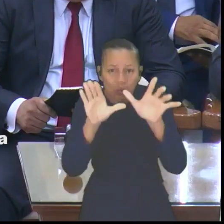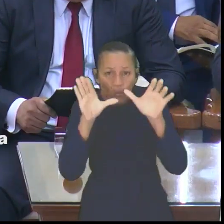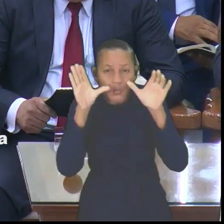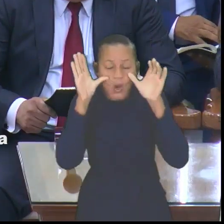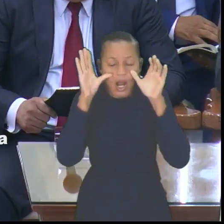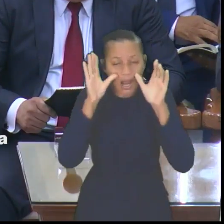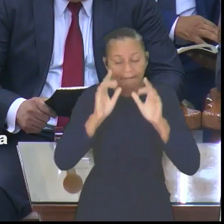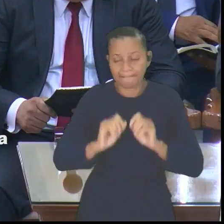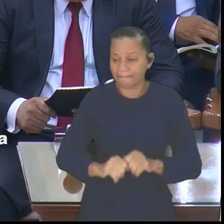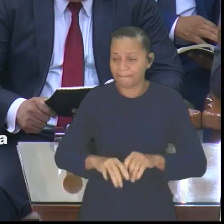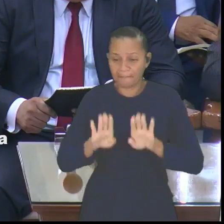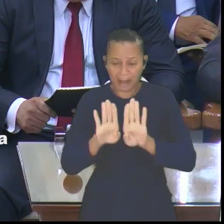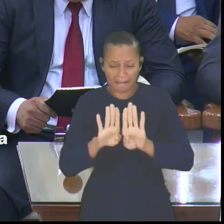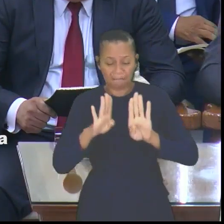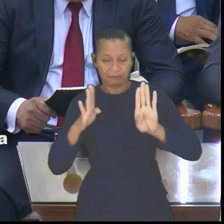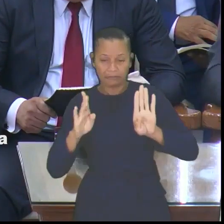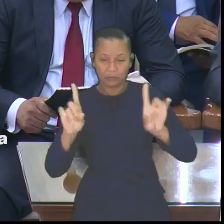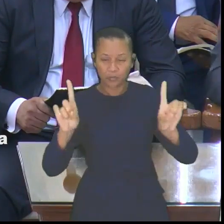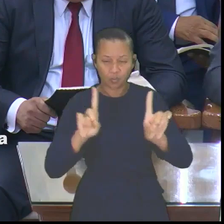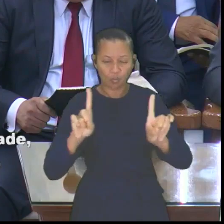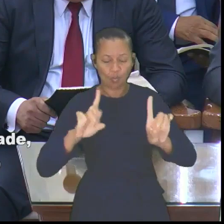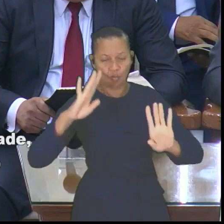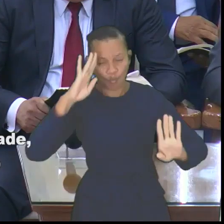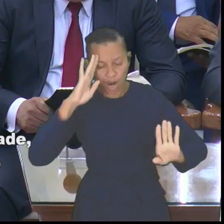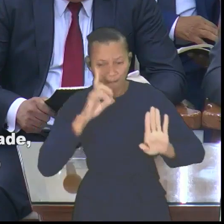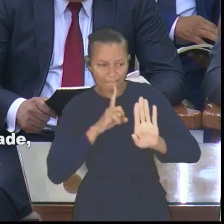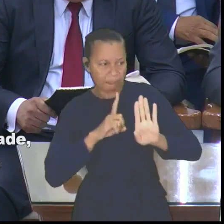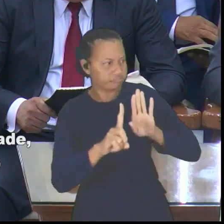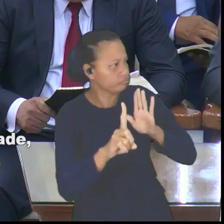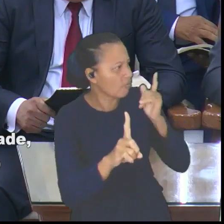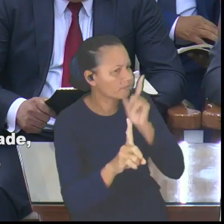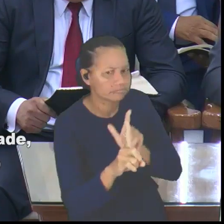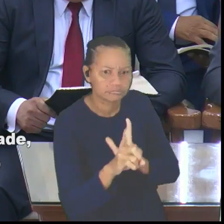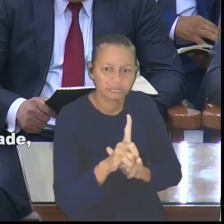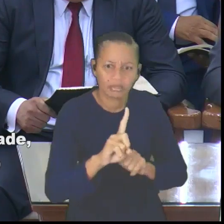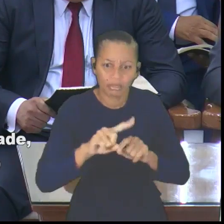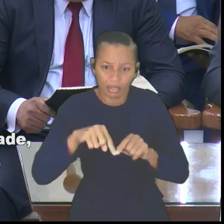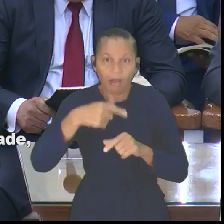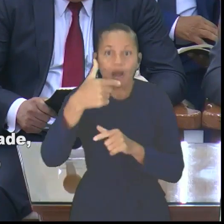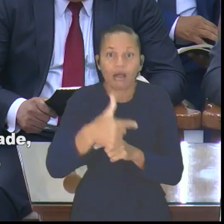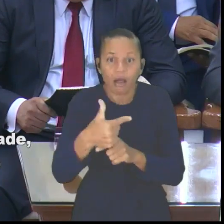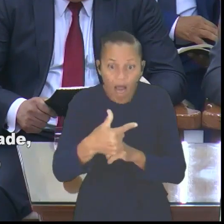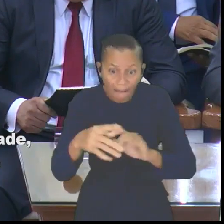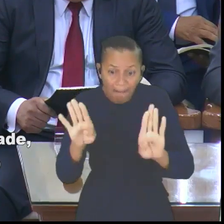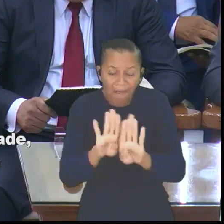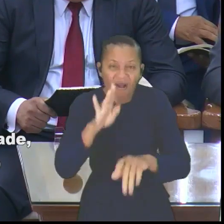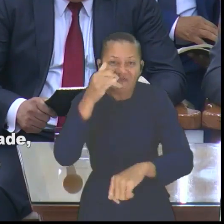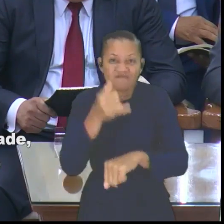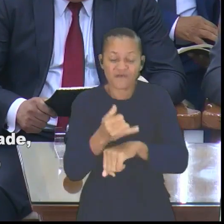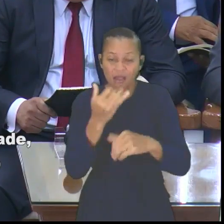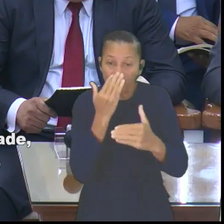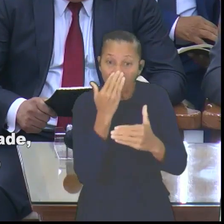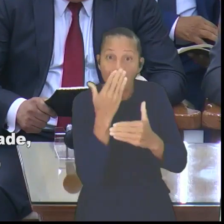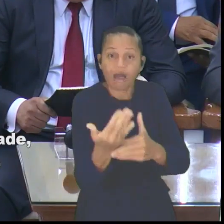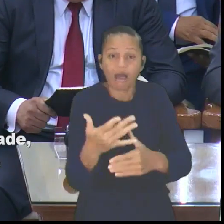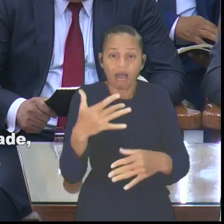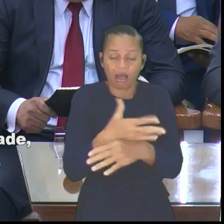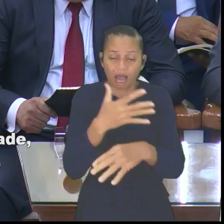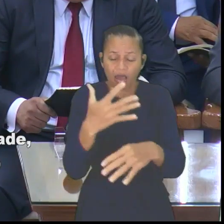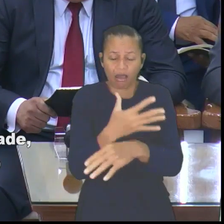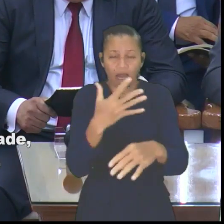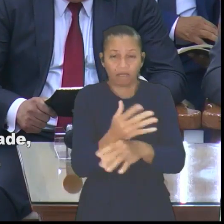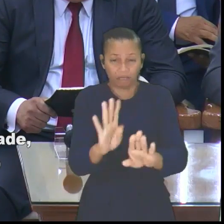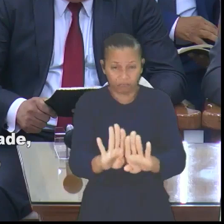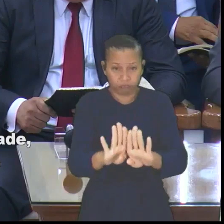passaram a primeira e a segunda guarda, chegaram à porta de ferro que dá para a cidade. a qual se lhes